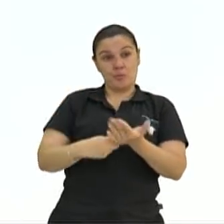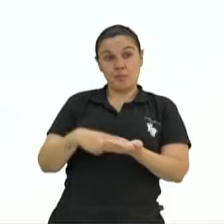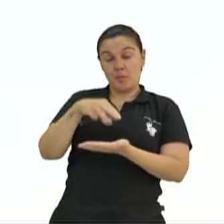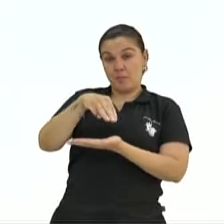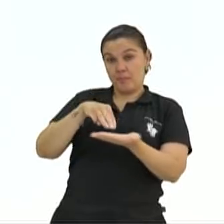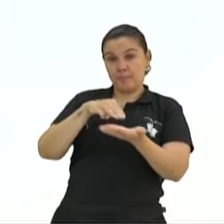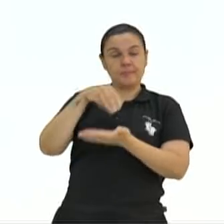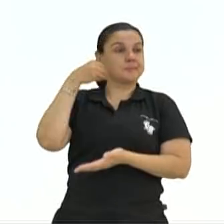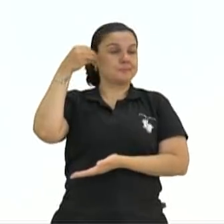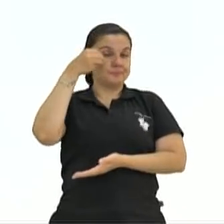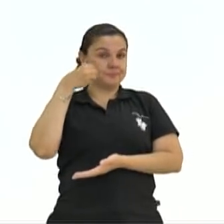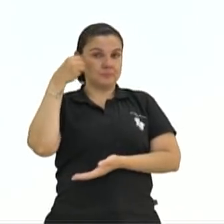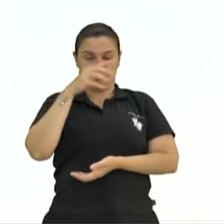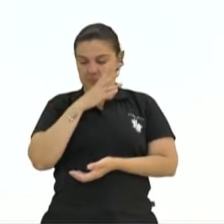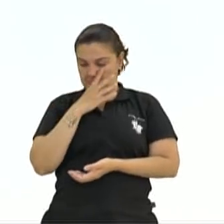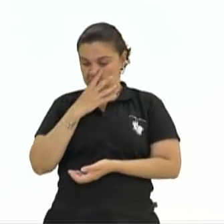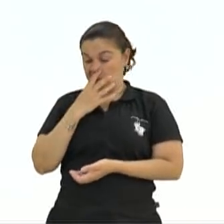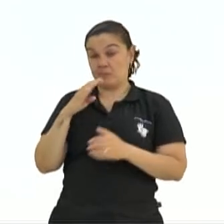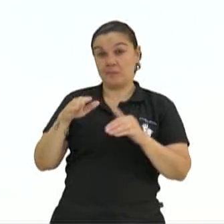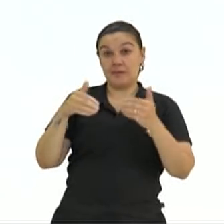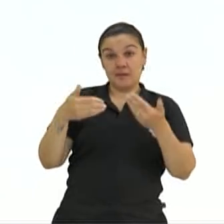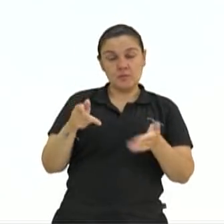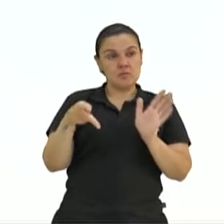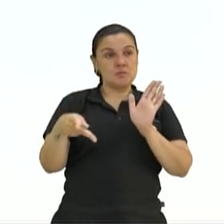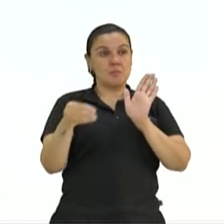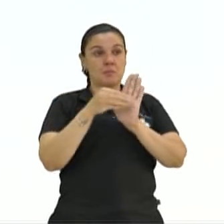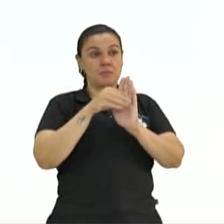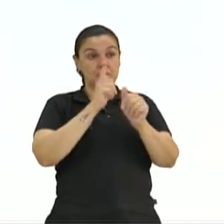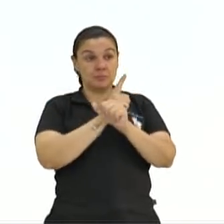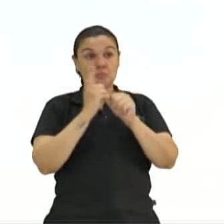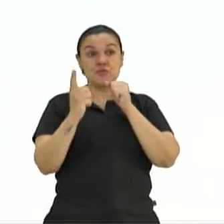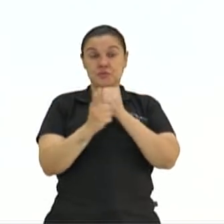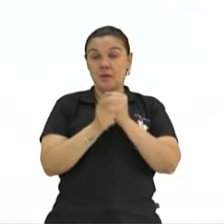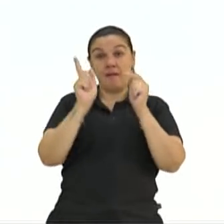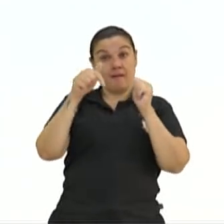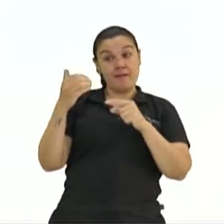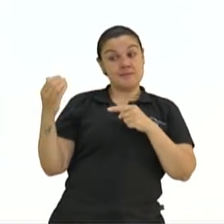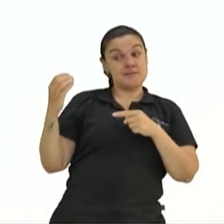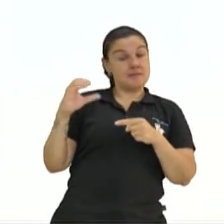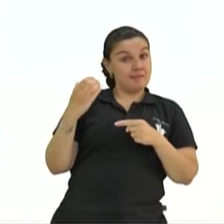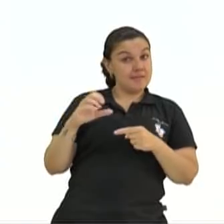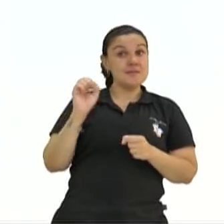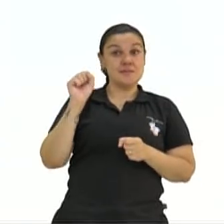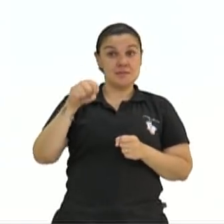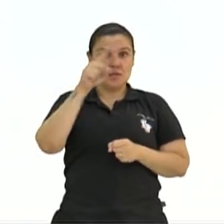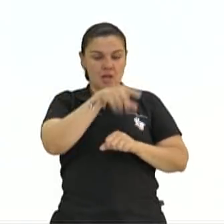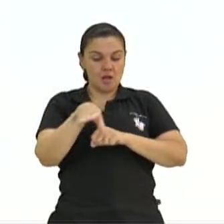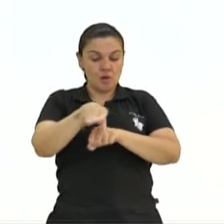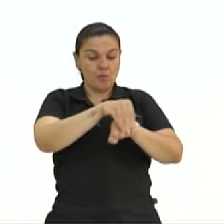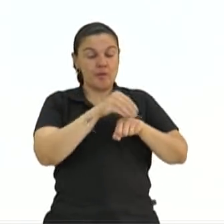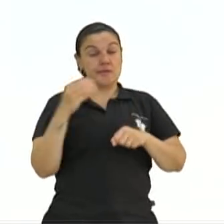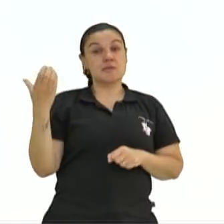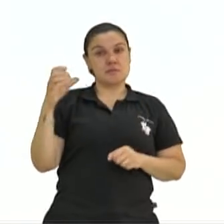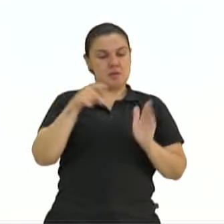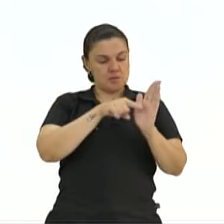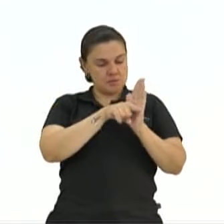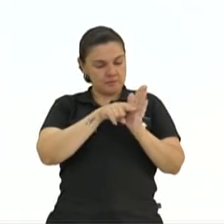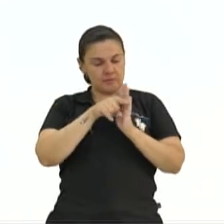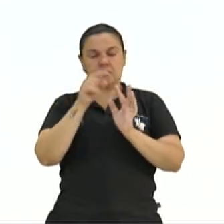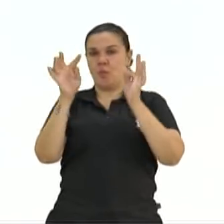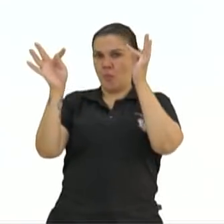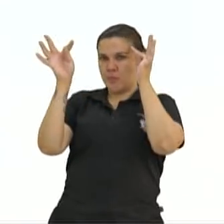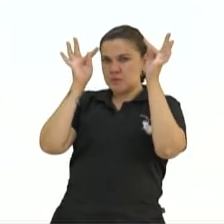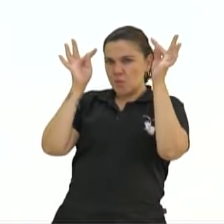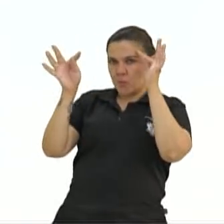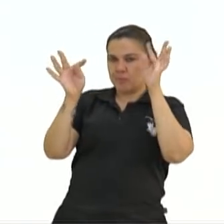métodos experimentais. Então isso se aplica à geografia. Geografia é uma ciência, é um conhecimento científico e as